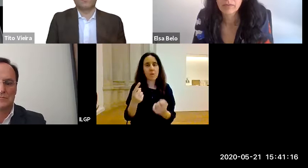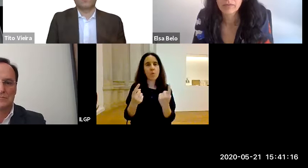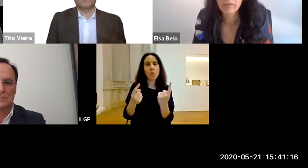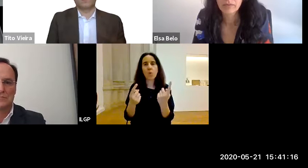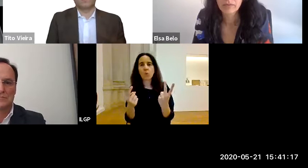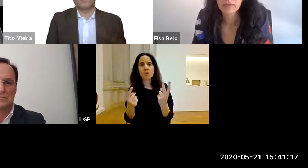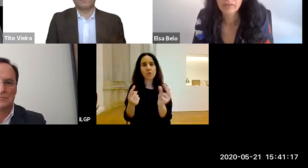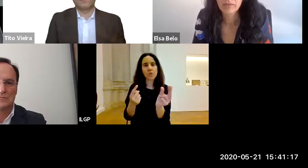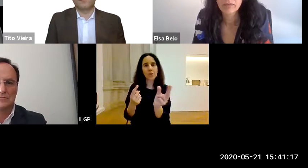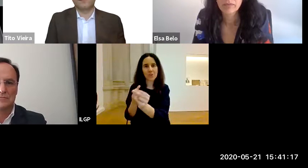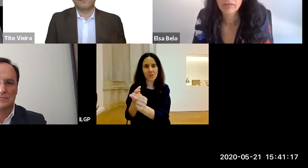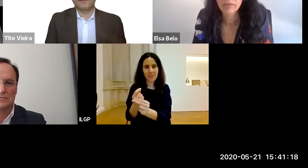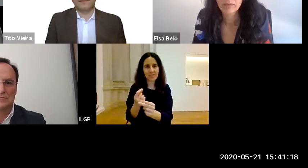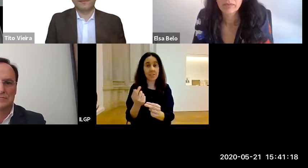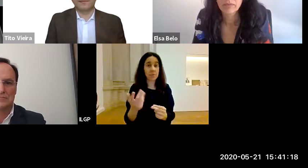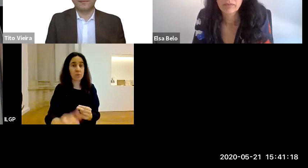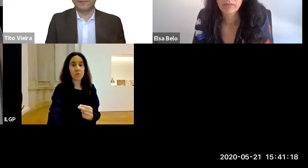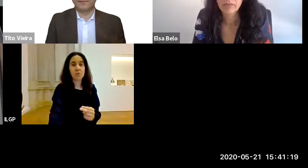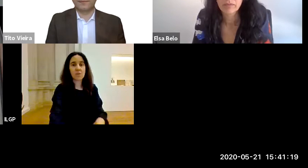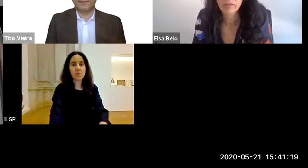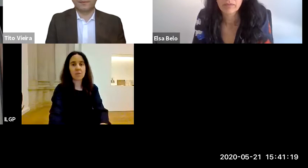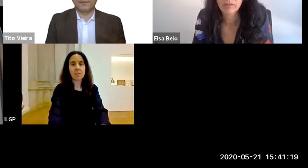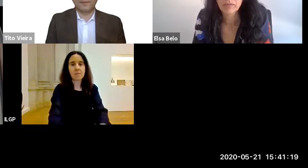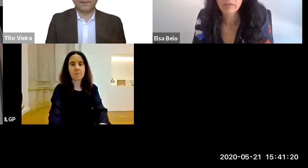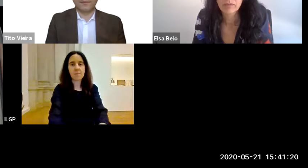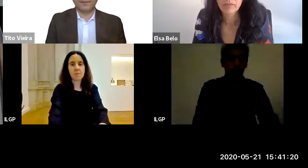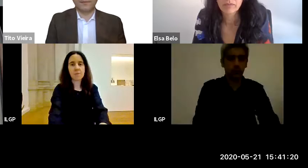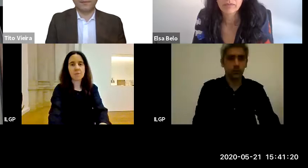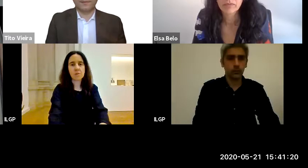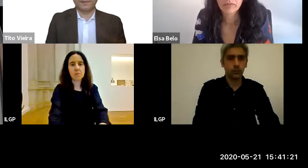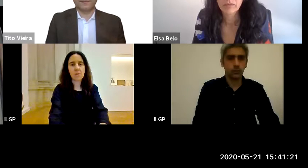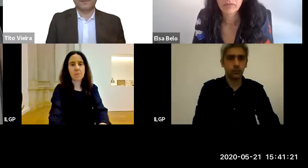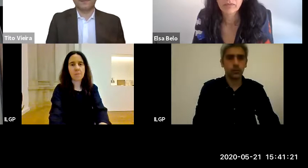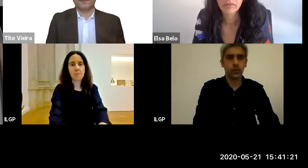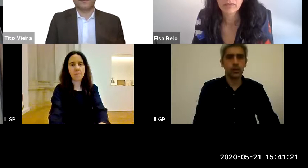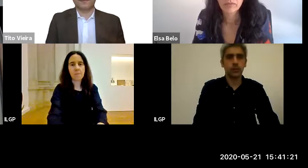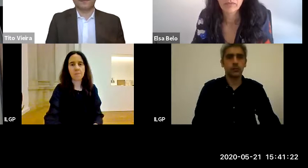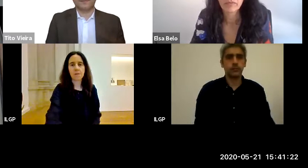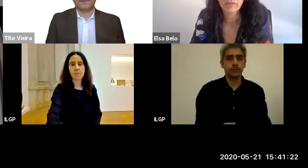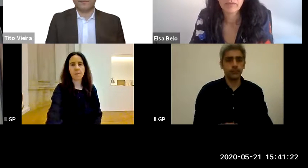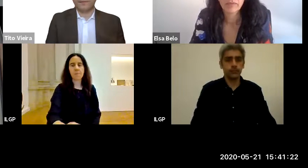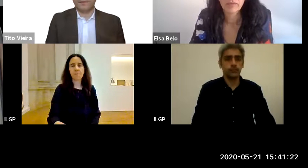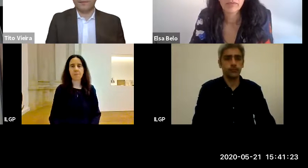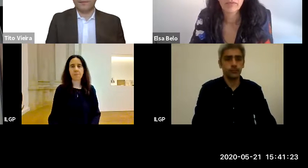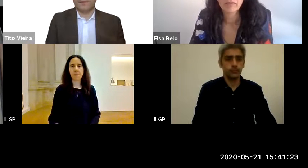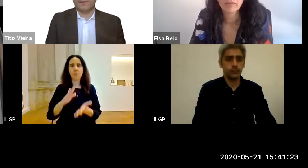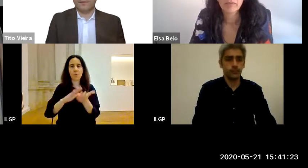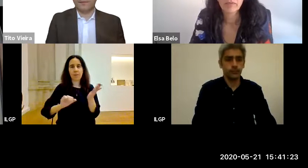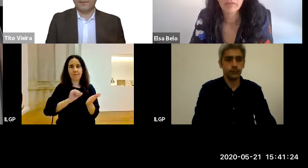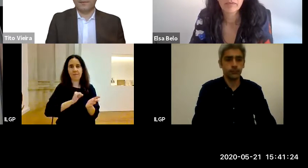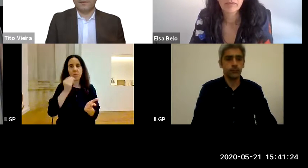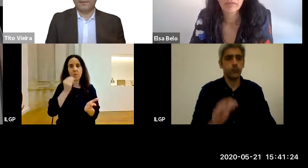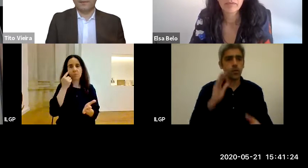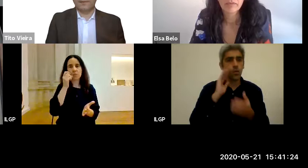2. E, portanto, é muito mais fácil e muito mais produtivo quando conseguimos que os nossos colegas tenham o conhecimento